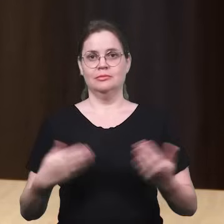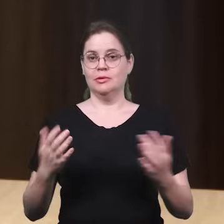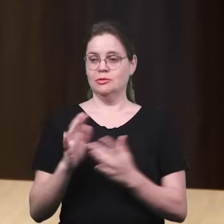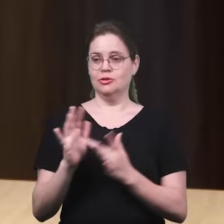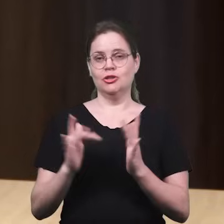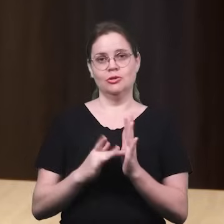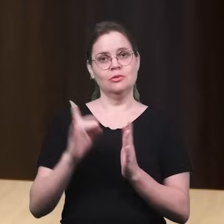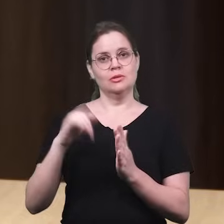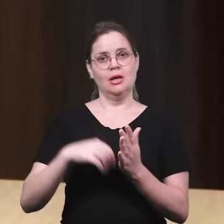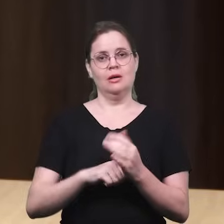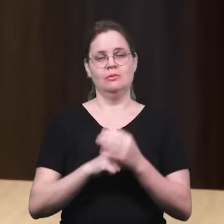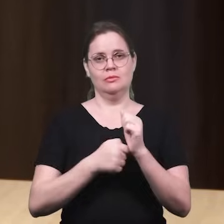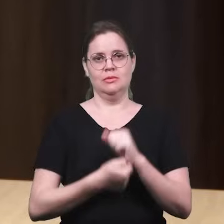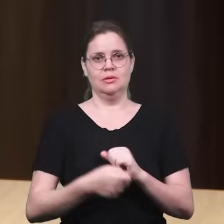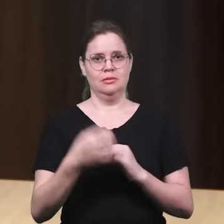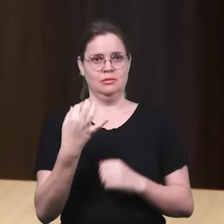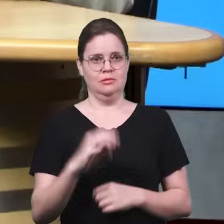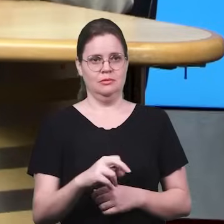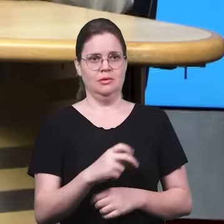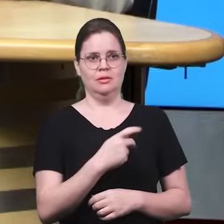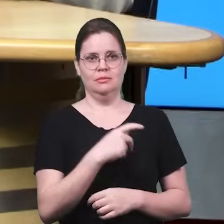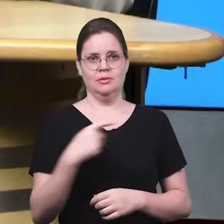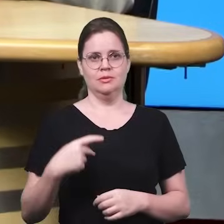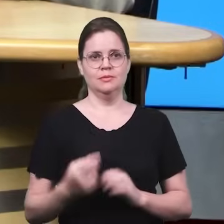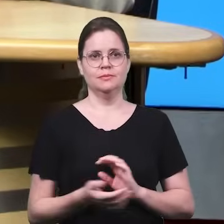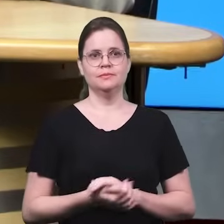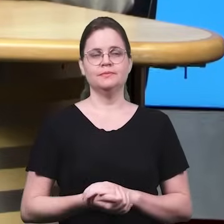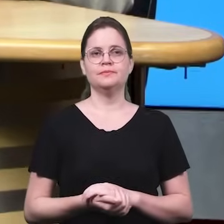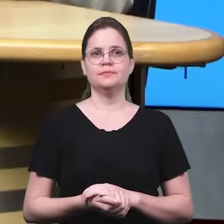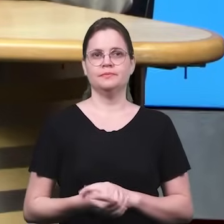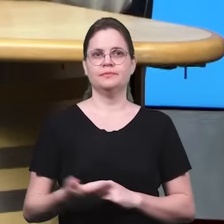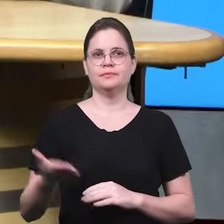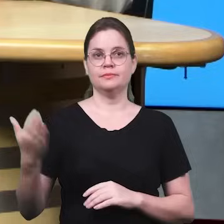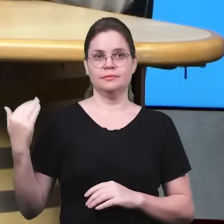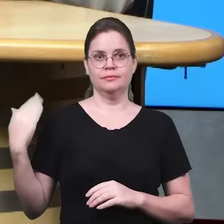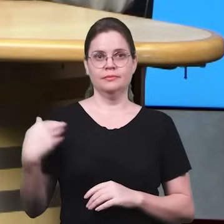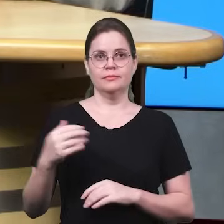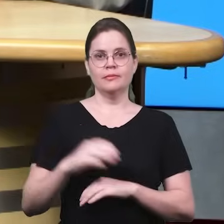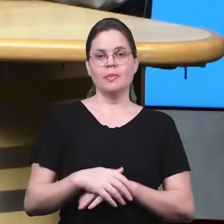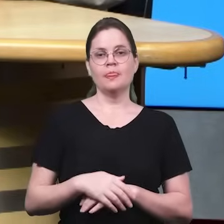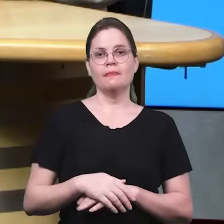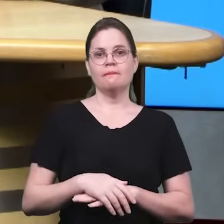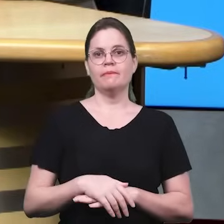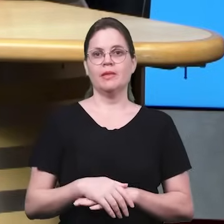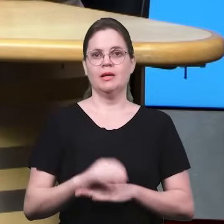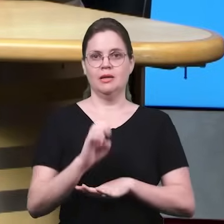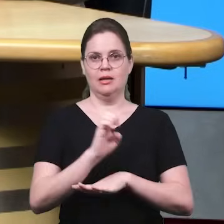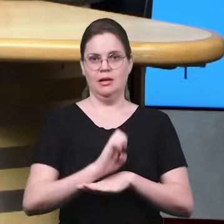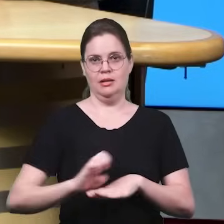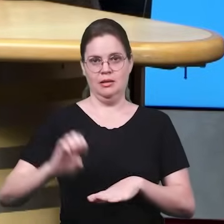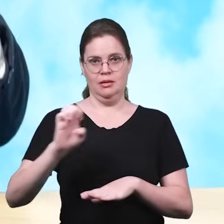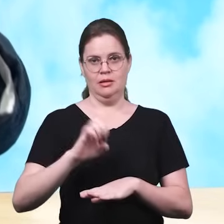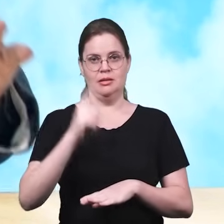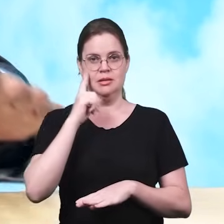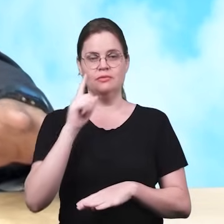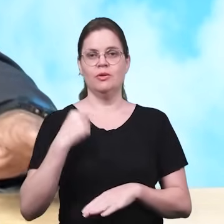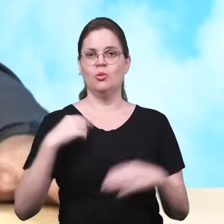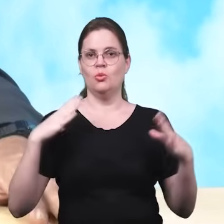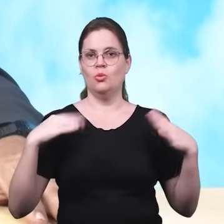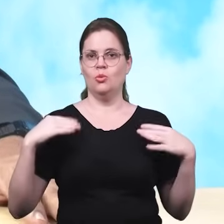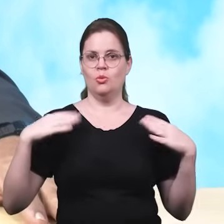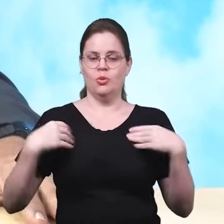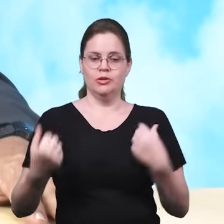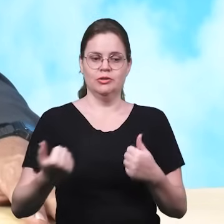é um mistério, não é verdade, pastor Leonardo? É verdade. Quando Elias é alimentado pelo anjo, ele anda 40 dias e